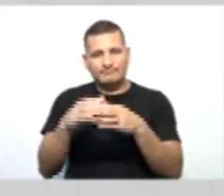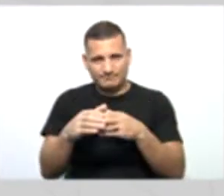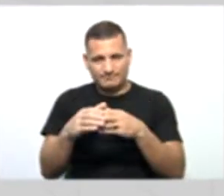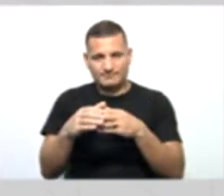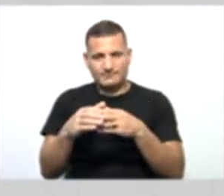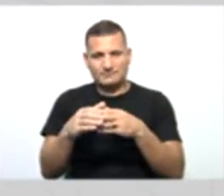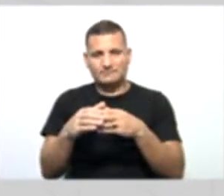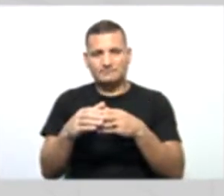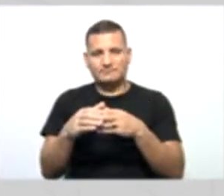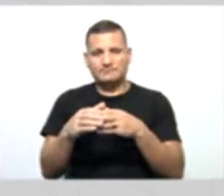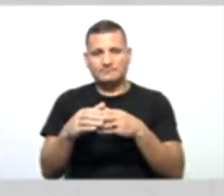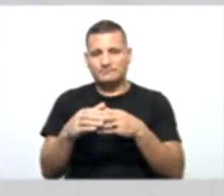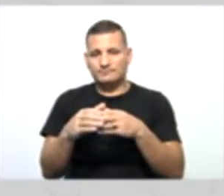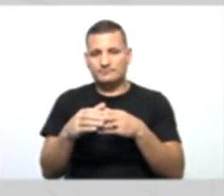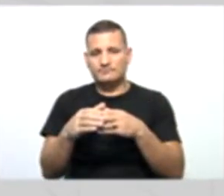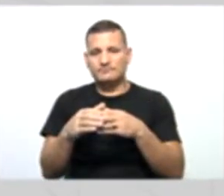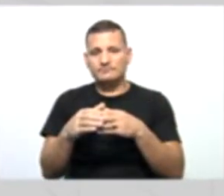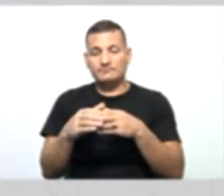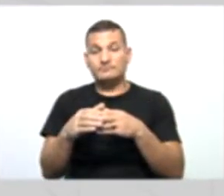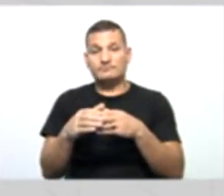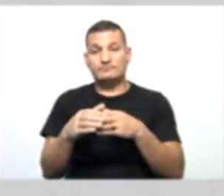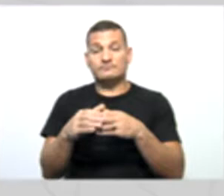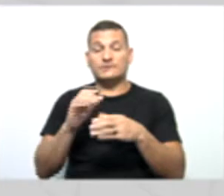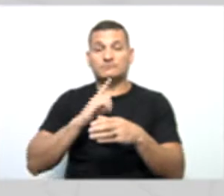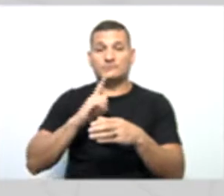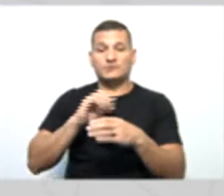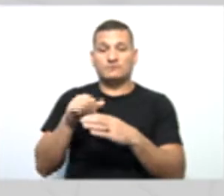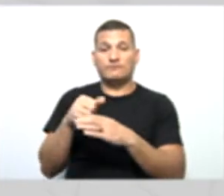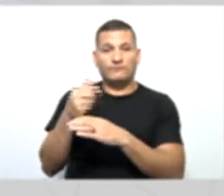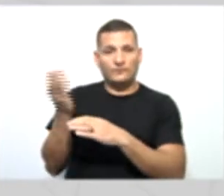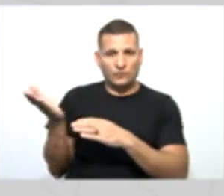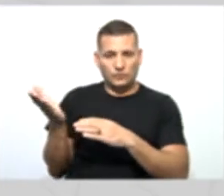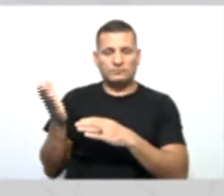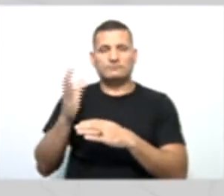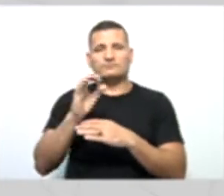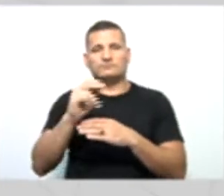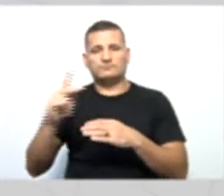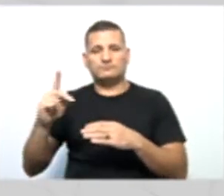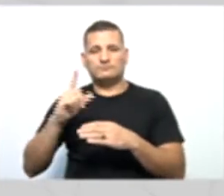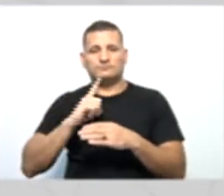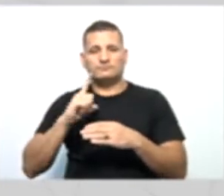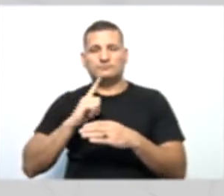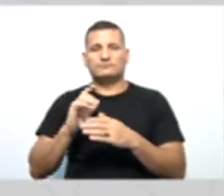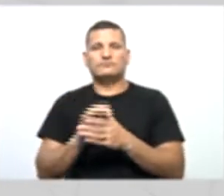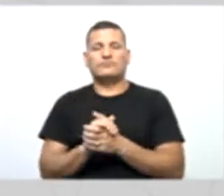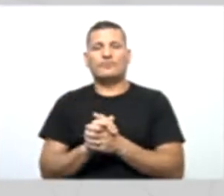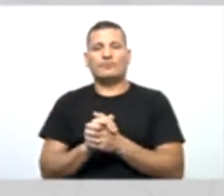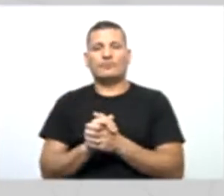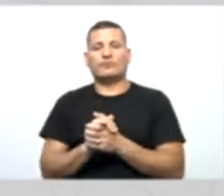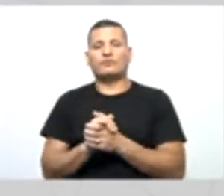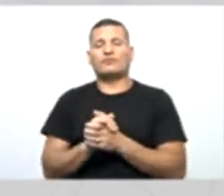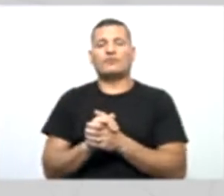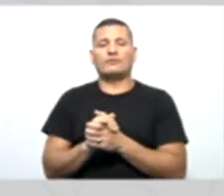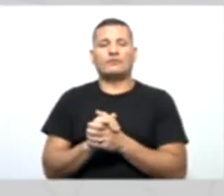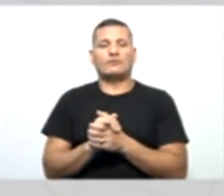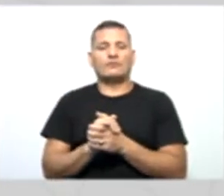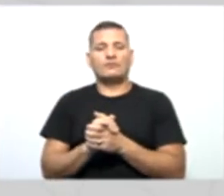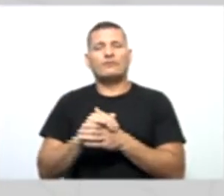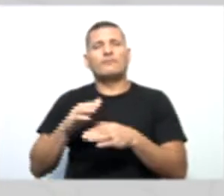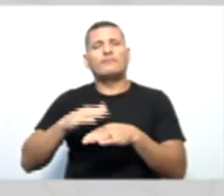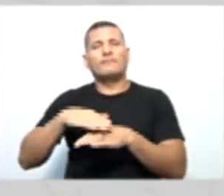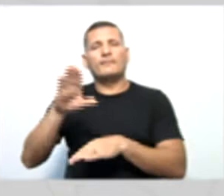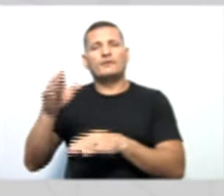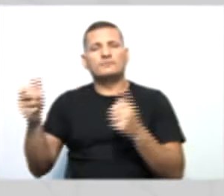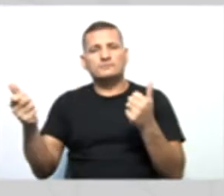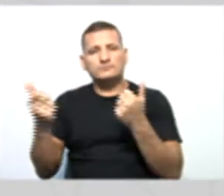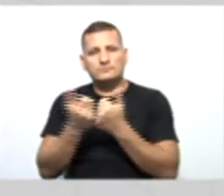estão fora da cooperativa. A nossa cooperativa está bem aqui no meio, bem no centro. Então, o ambiente mais próximo da